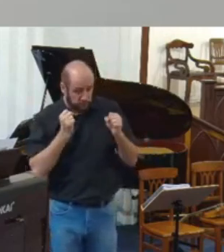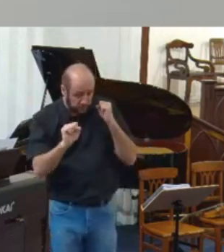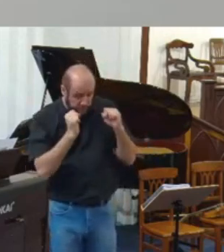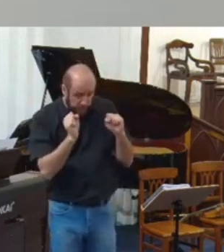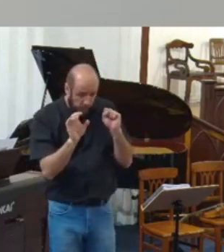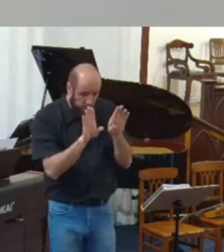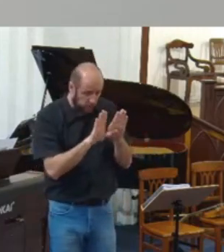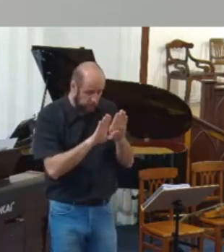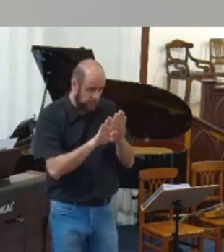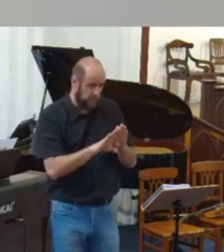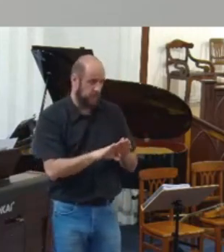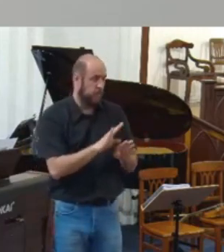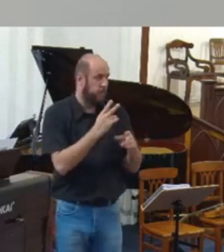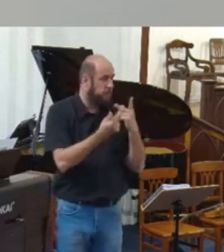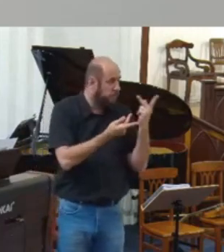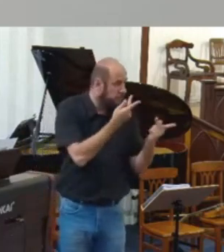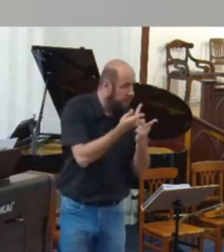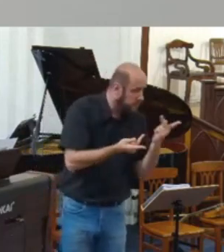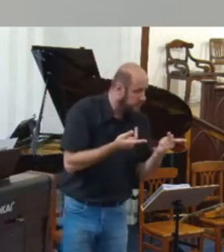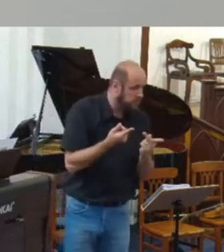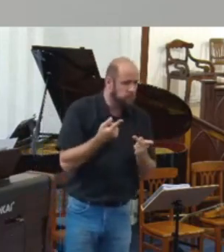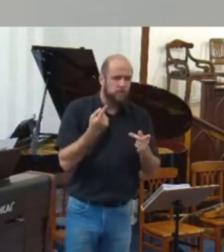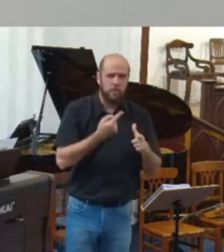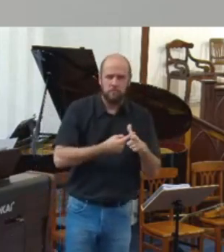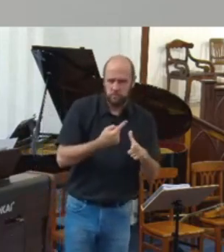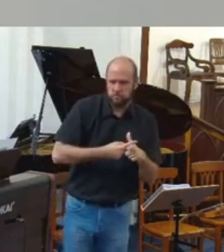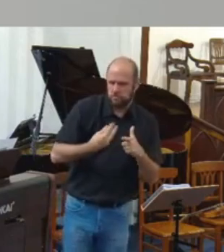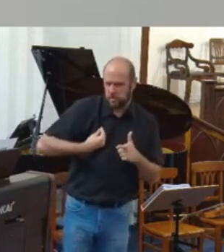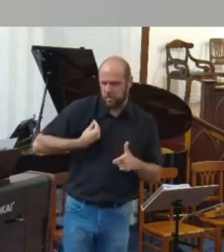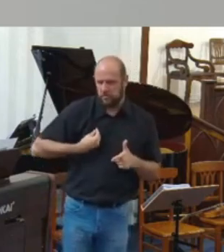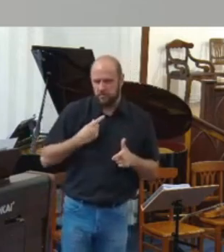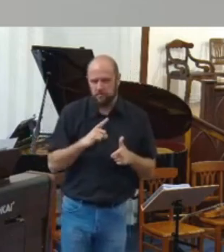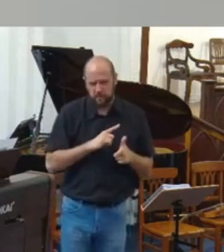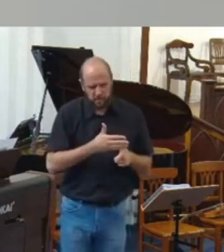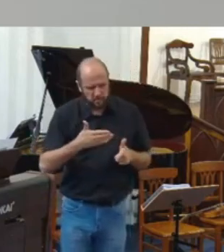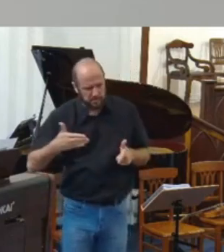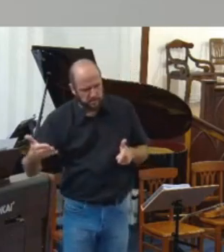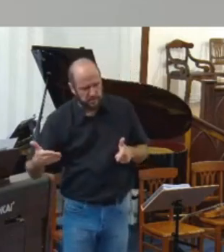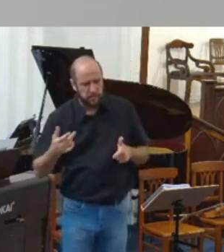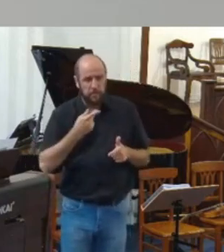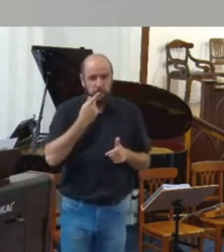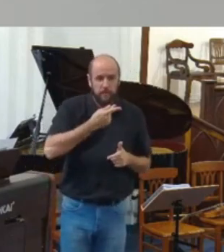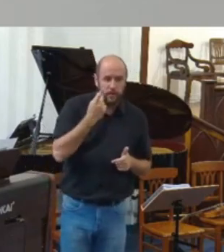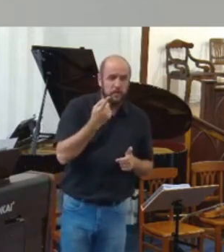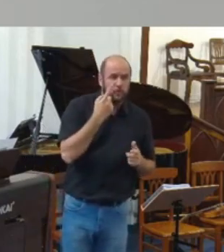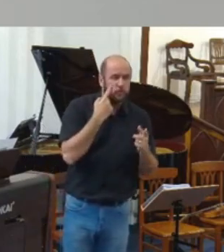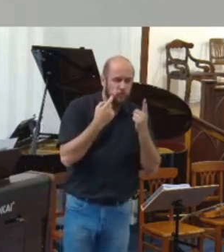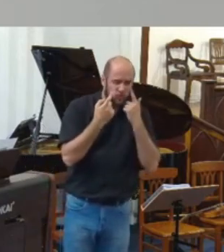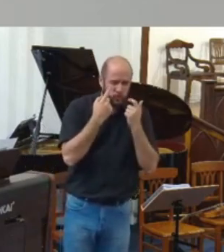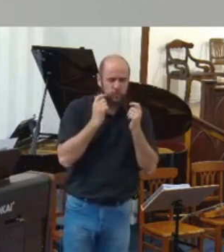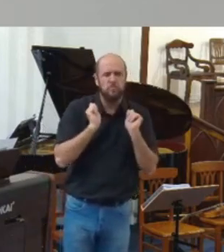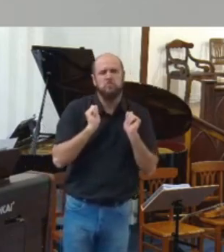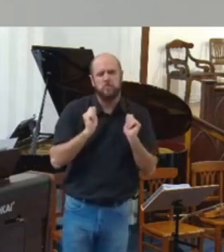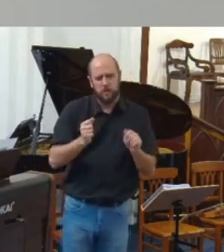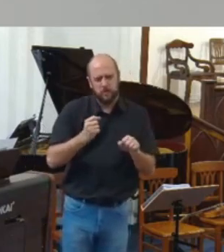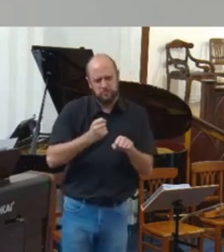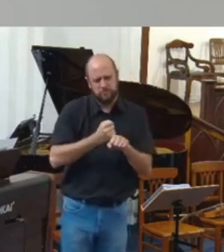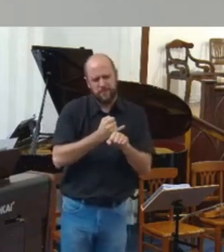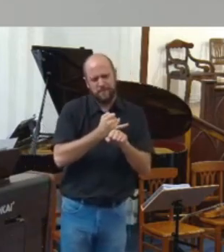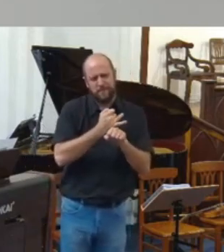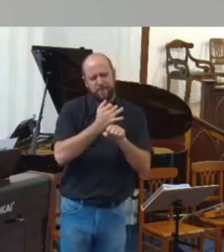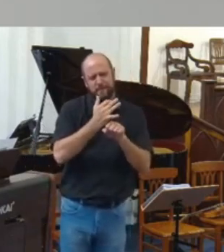nossos salmistas, falando sobre as dificuldades da vida, ele diz que o choro pode durar uma